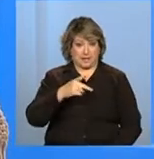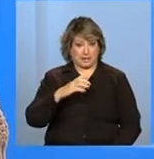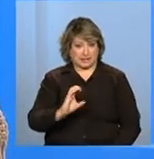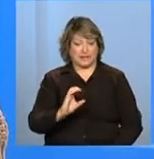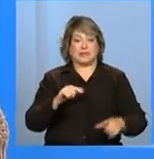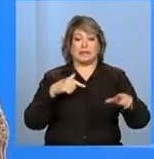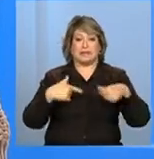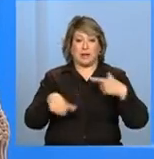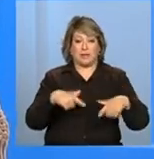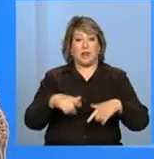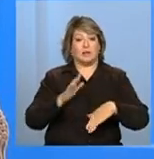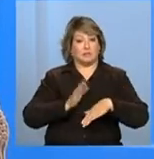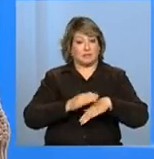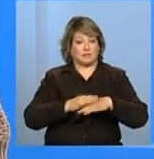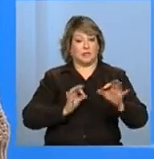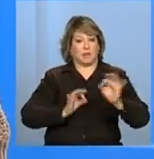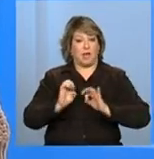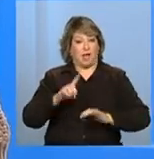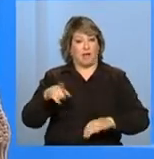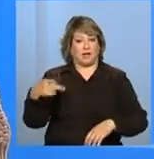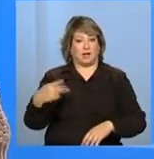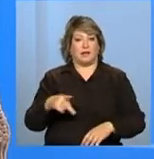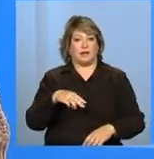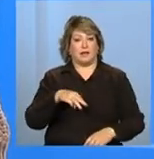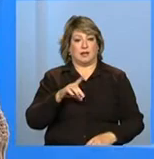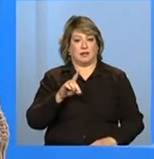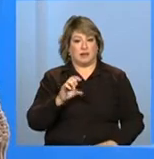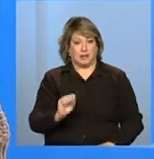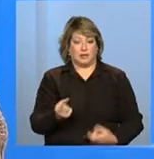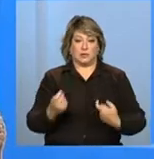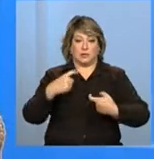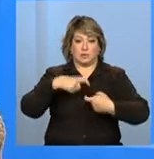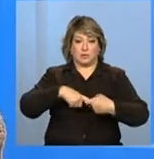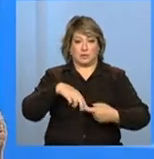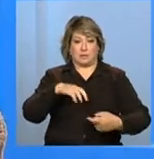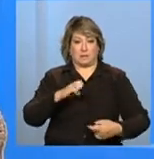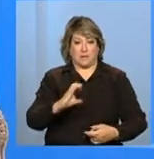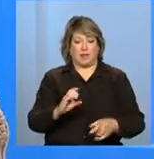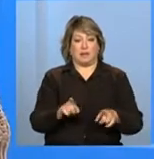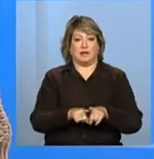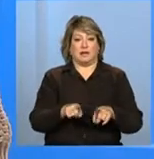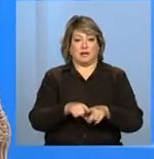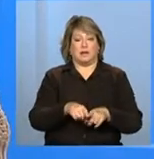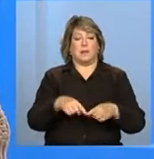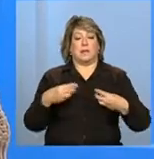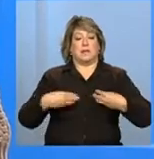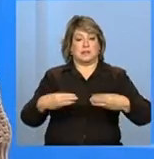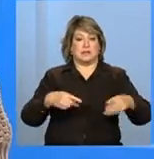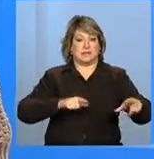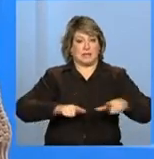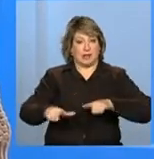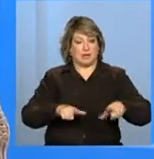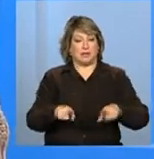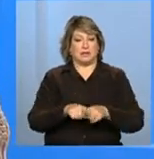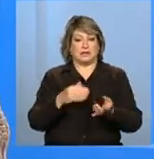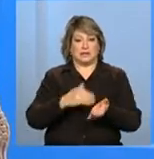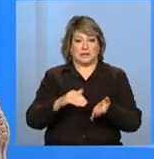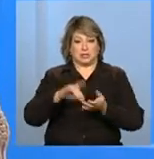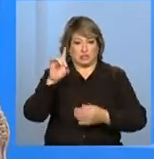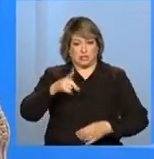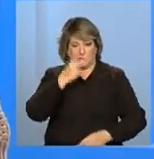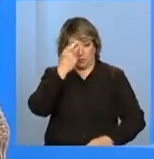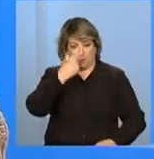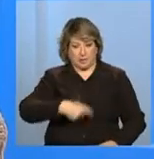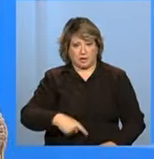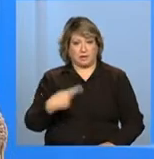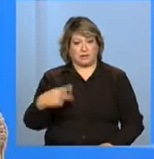pelo MDS, em parceria com o Ministério da Educação, do Trabalho e Emprego e a Secretaria de Direitos Humanos da Presidência da